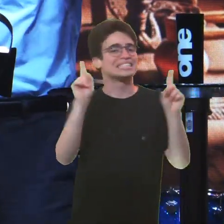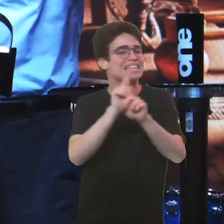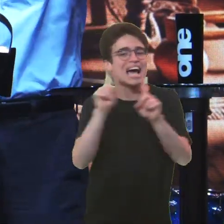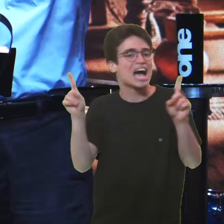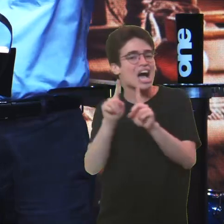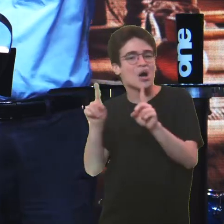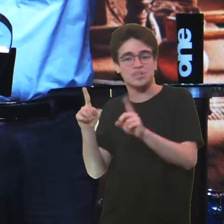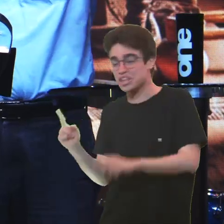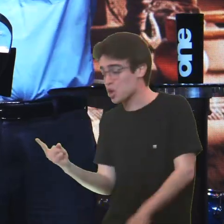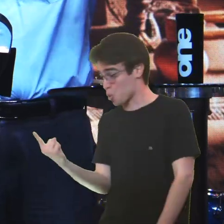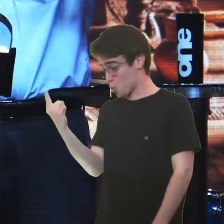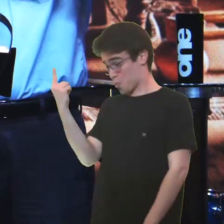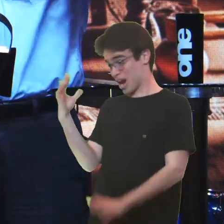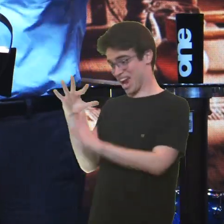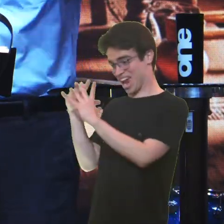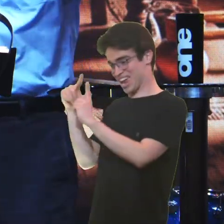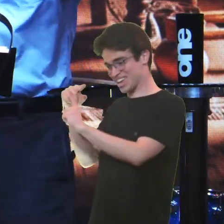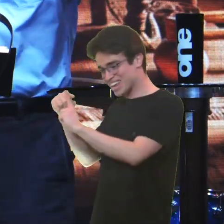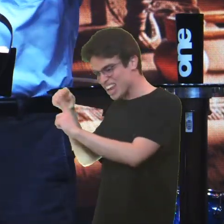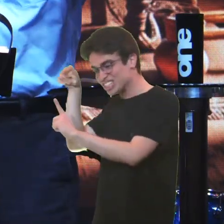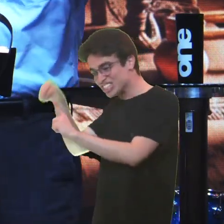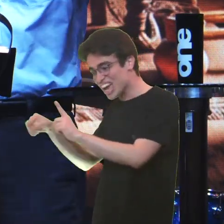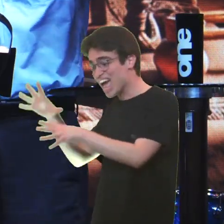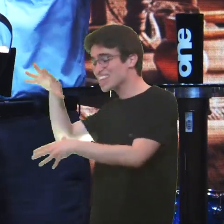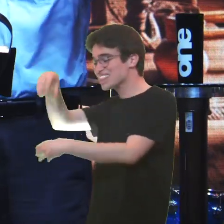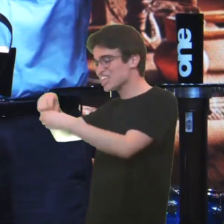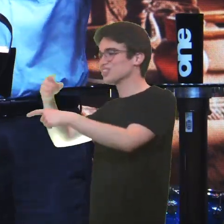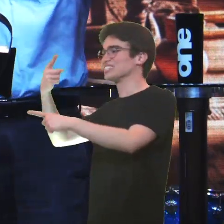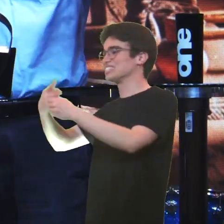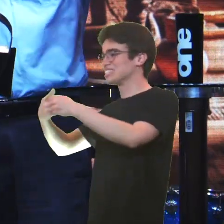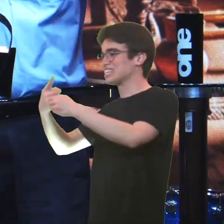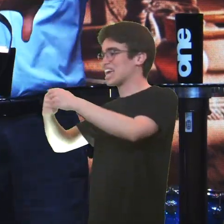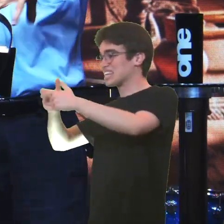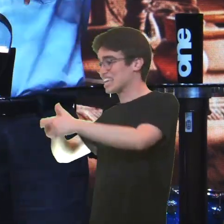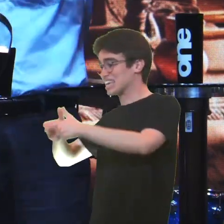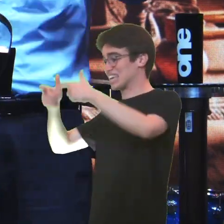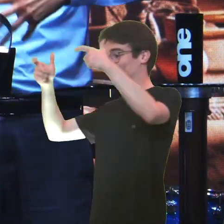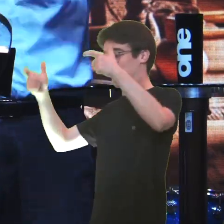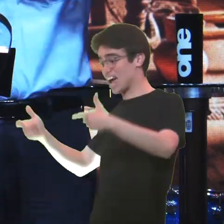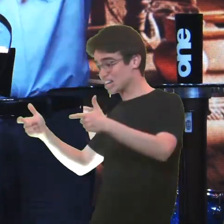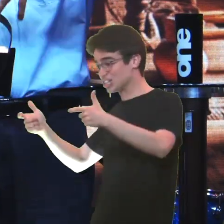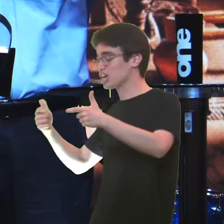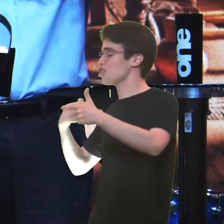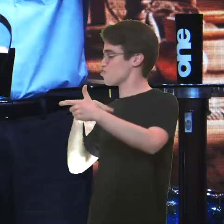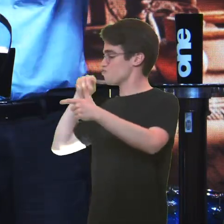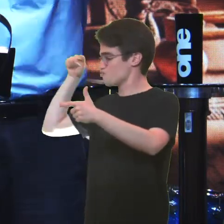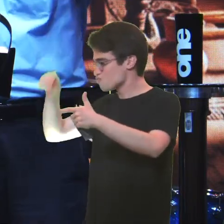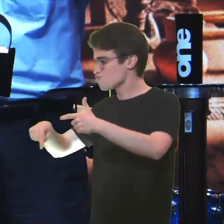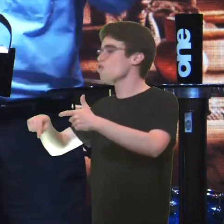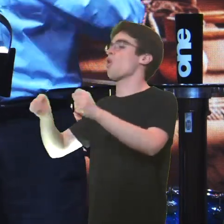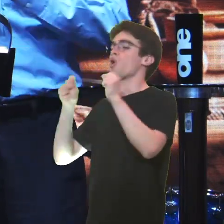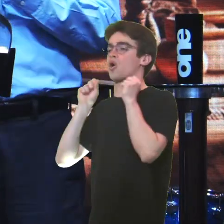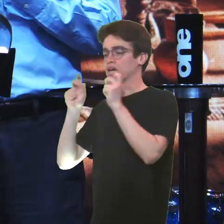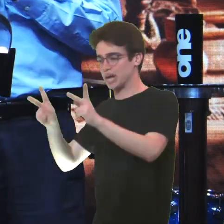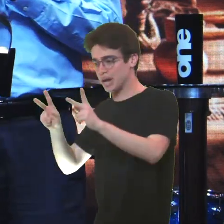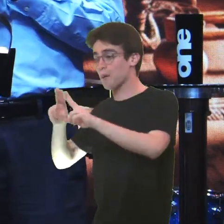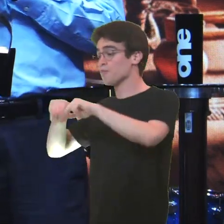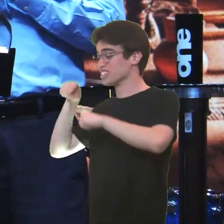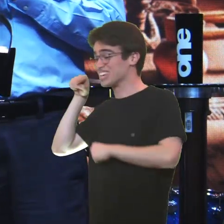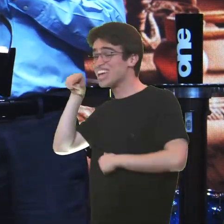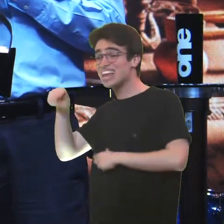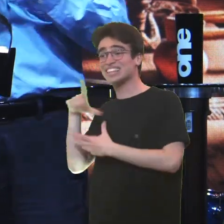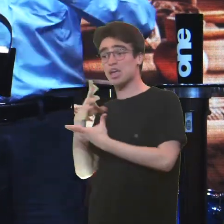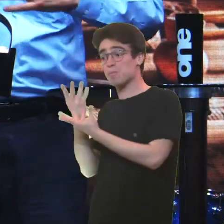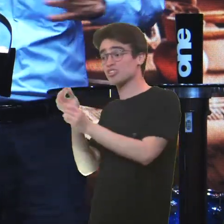Ele iglesia fundava uma igreja en apenas las grandes ciudades. nas grandes Y cidades, por la influencia que la e ciudad pela tenía en el influência que a campo, cidade tinha